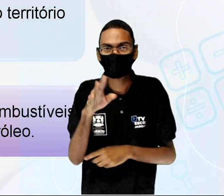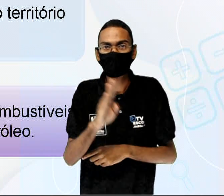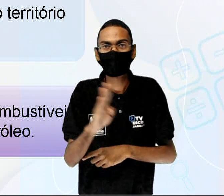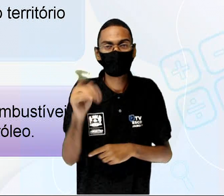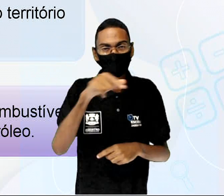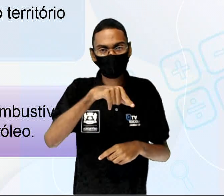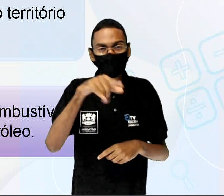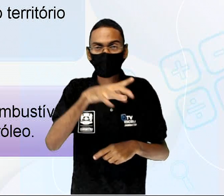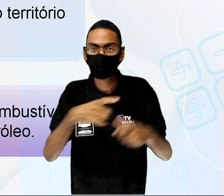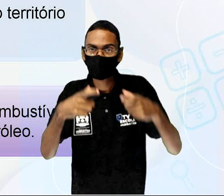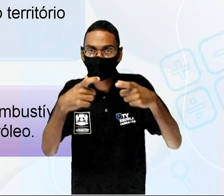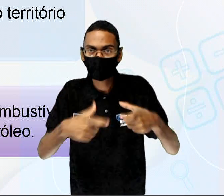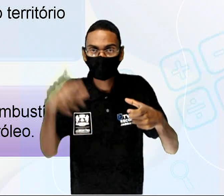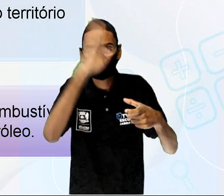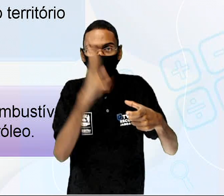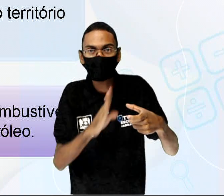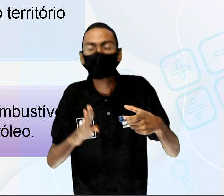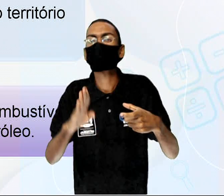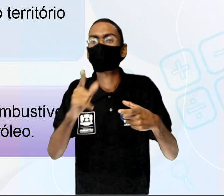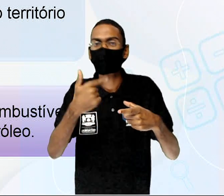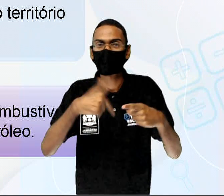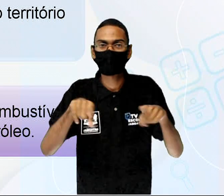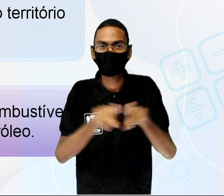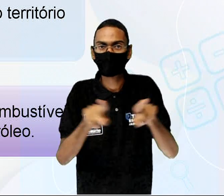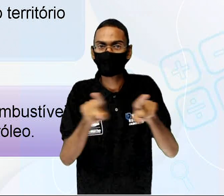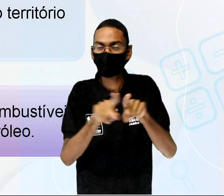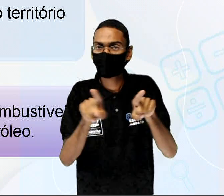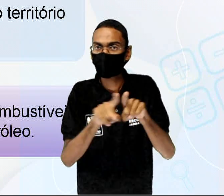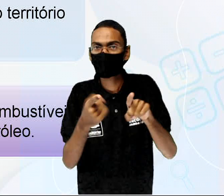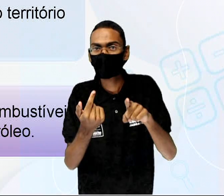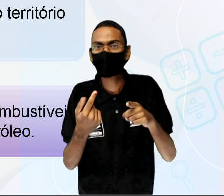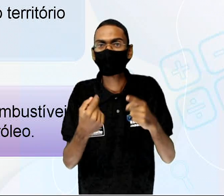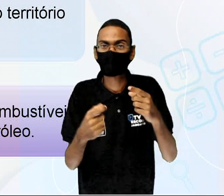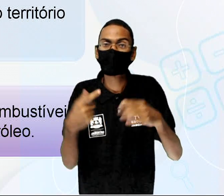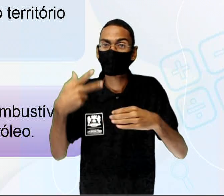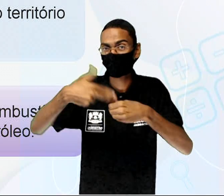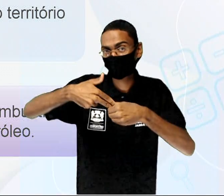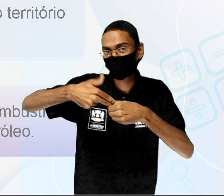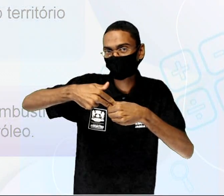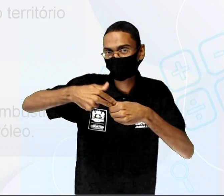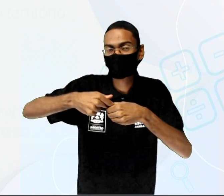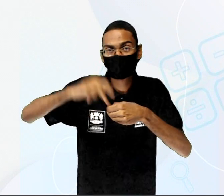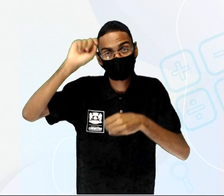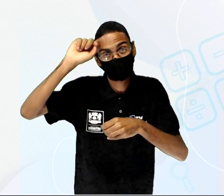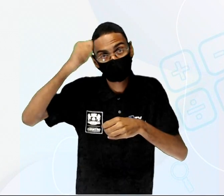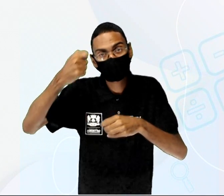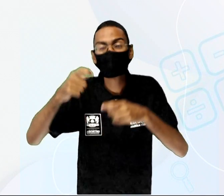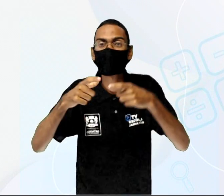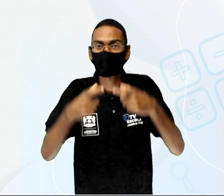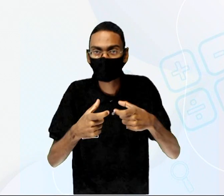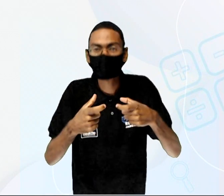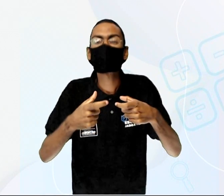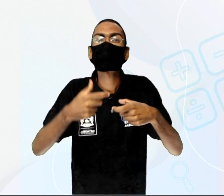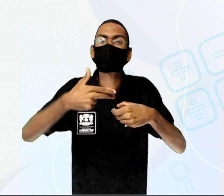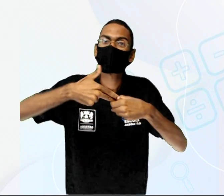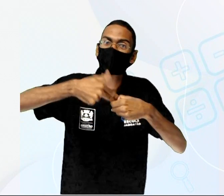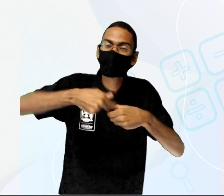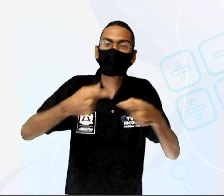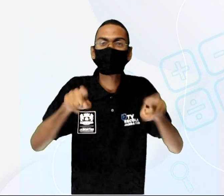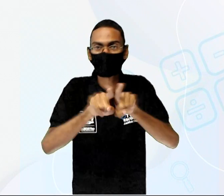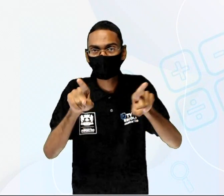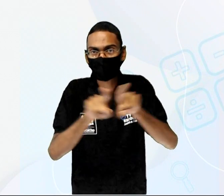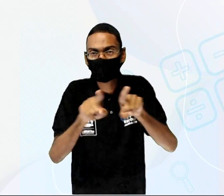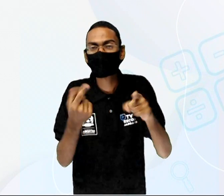nós encontramos combustíveis fósseis como carvão e petróleo, tá bom? Além das bacias